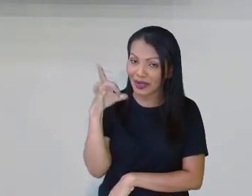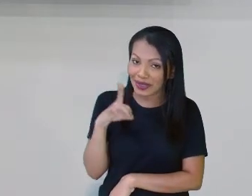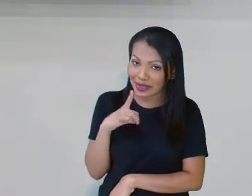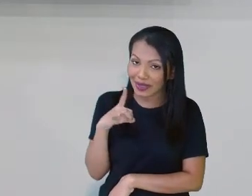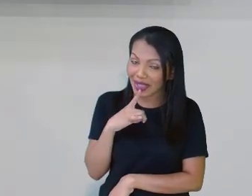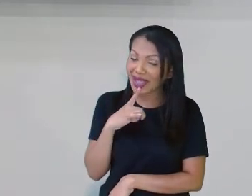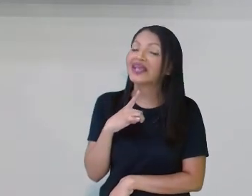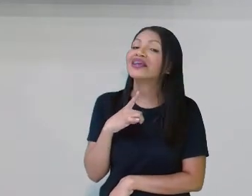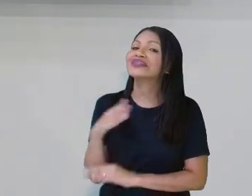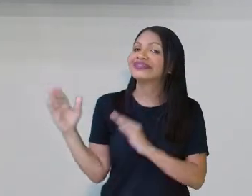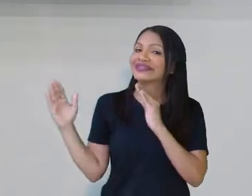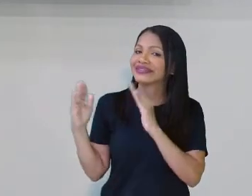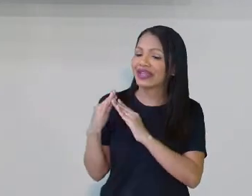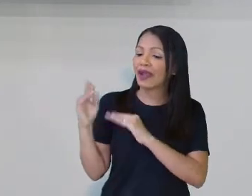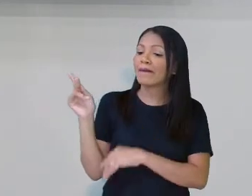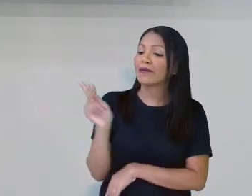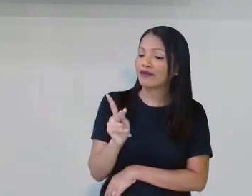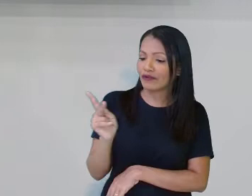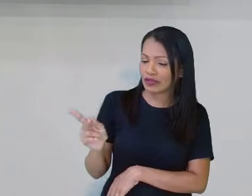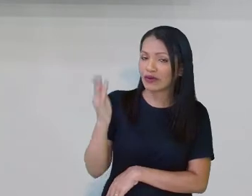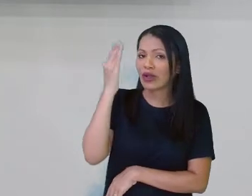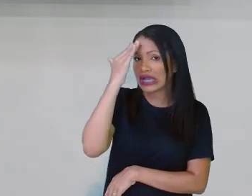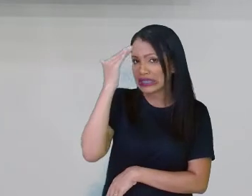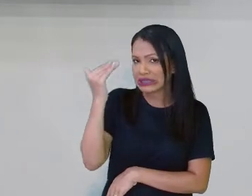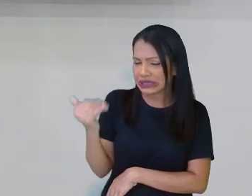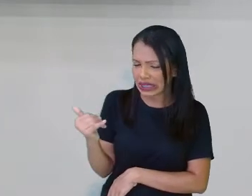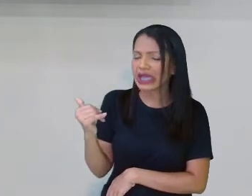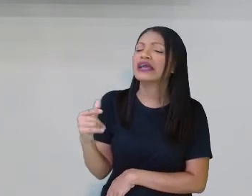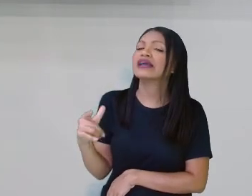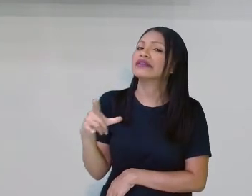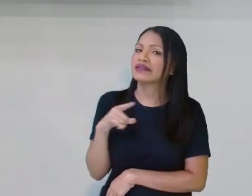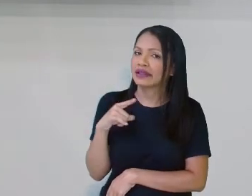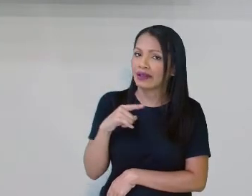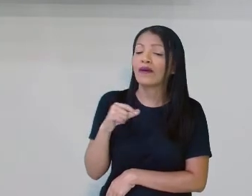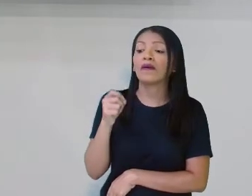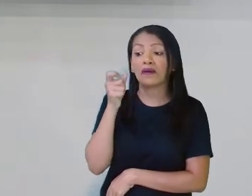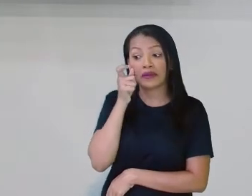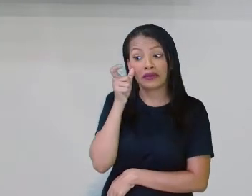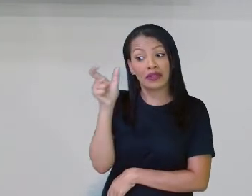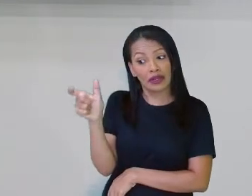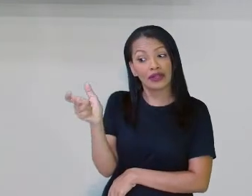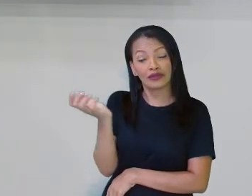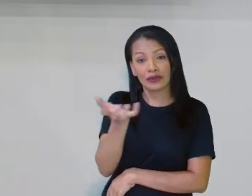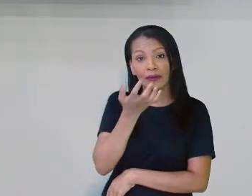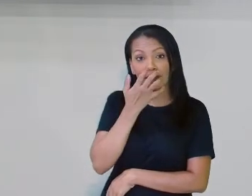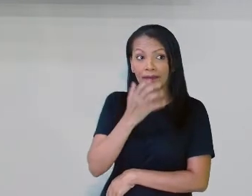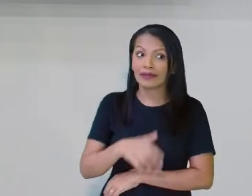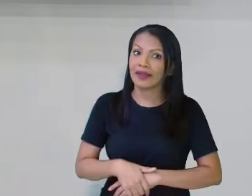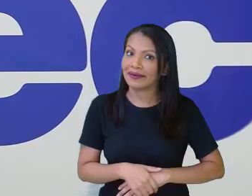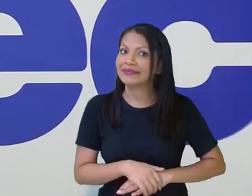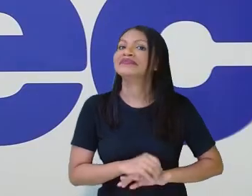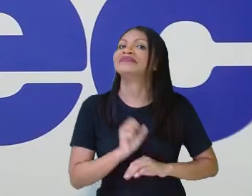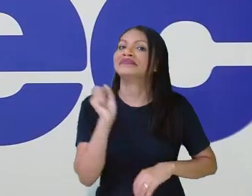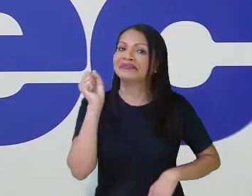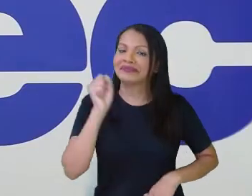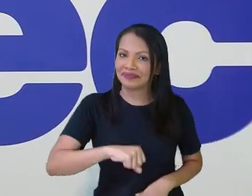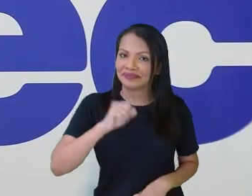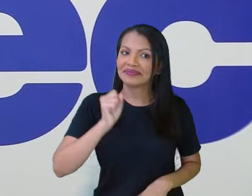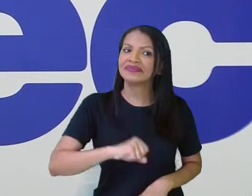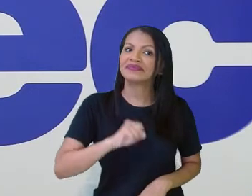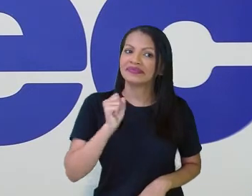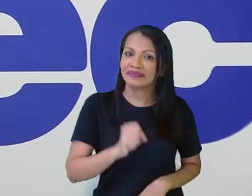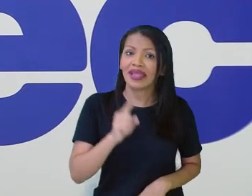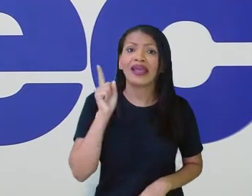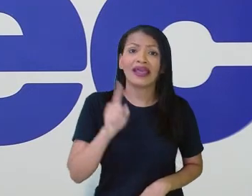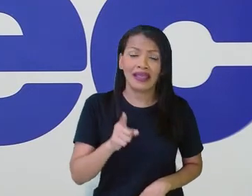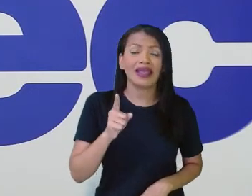cachorro também. Professora Márcia, eu sei que tem um que é bem interessante, o cachorrinho dela, não é, professora? Nossa, ele é